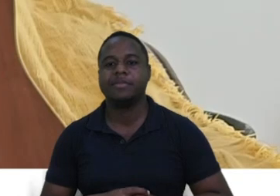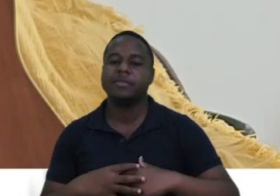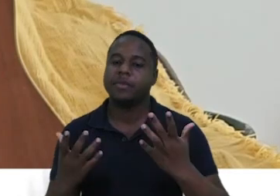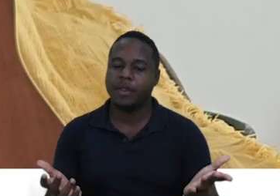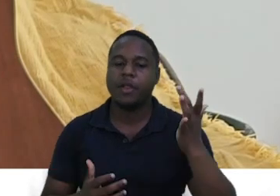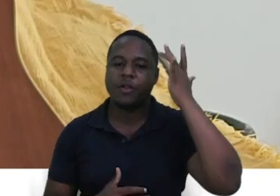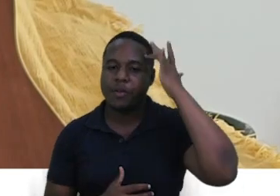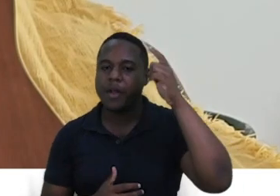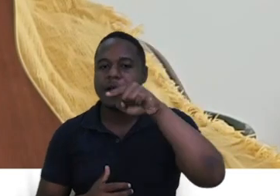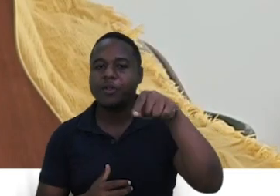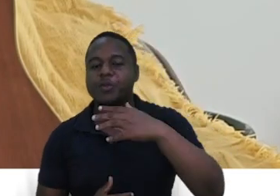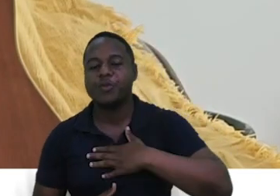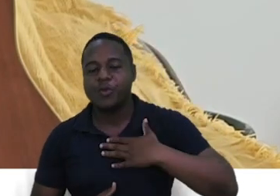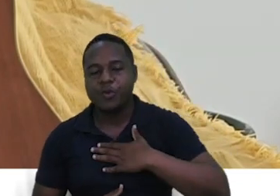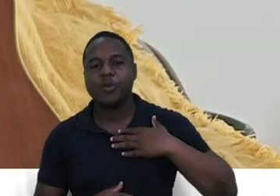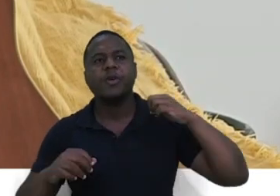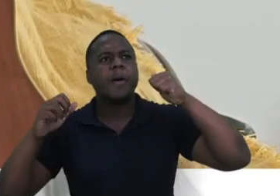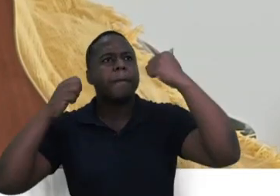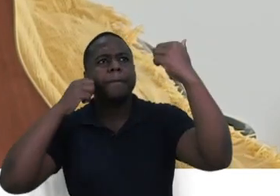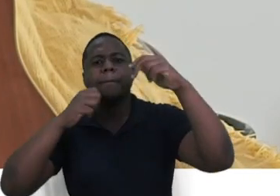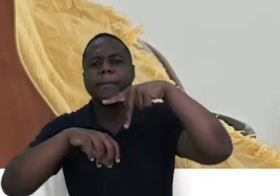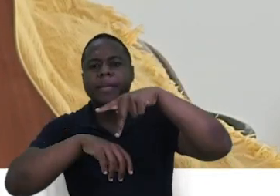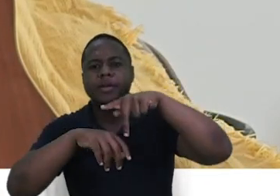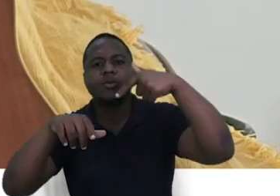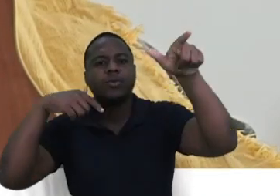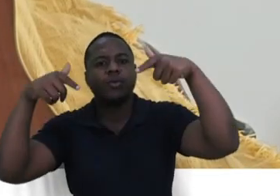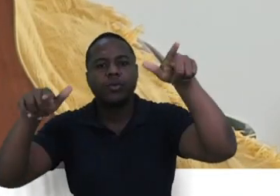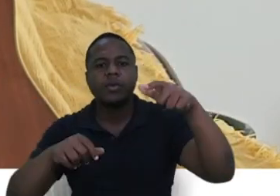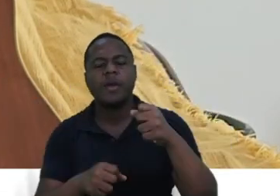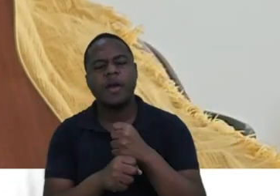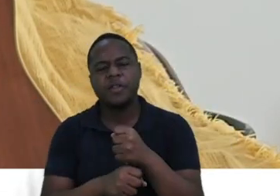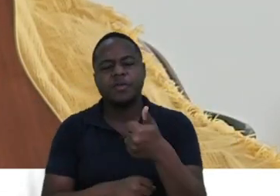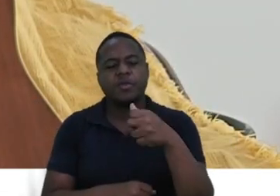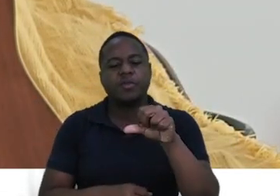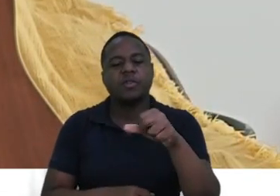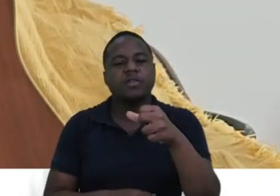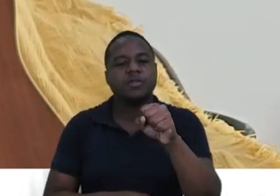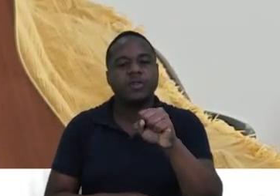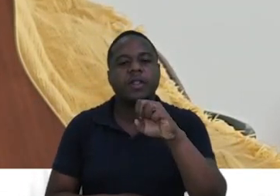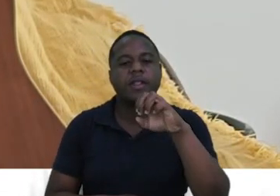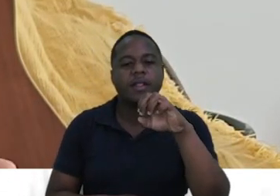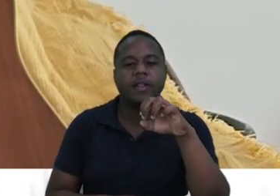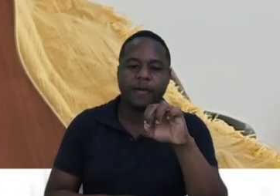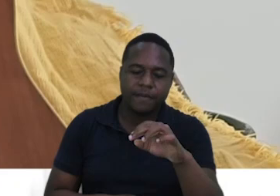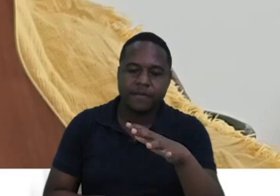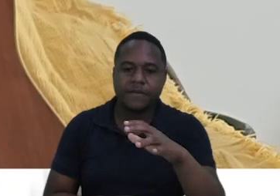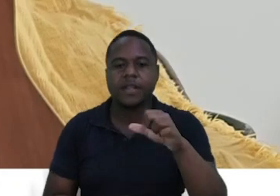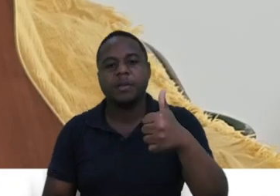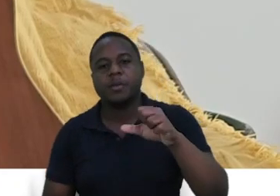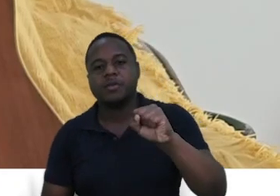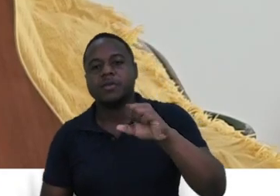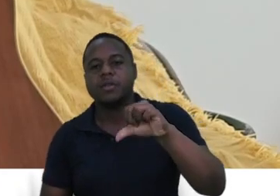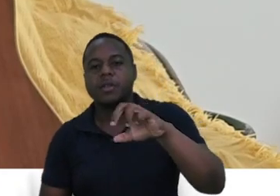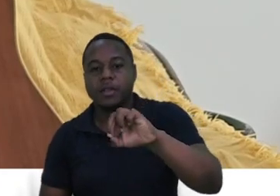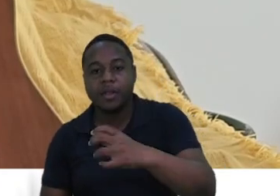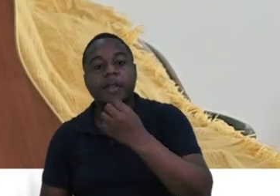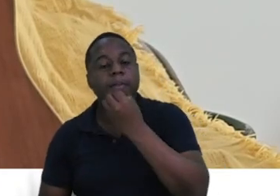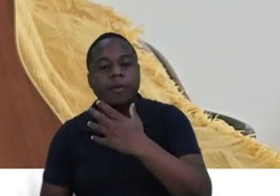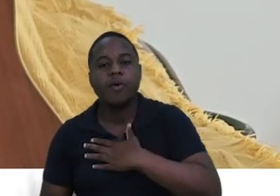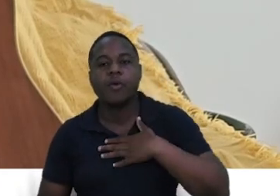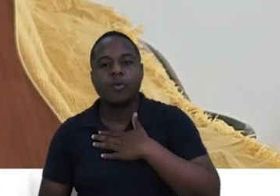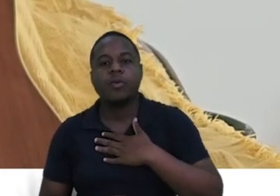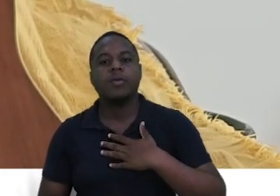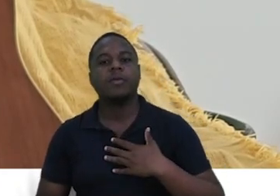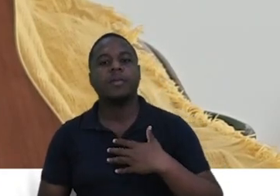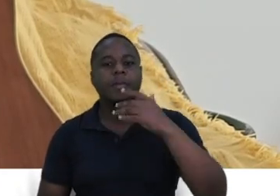que vocês tenham aprendido um pouquinho como o forró foi importante no finalzinho da década de 80 e como que ele se espalhou no mundo e por que que ele se espalhou no mundo graças